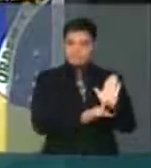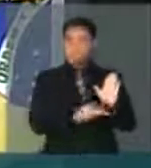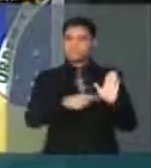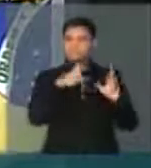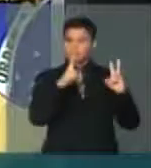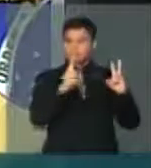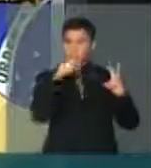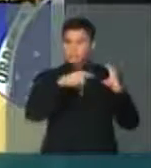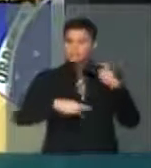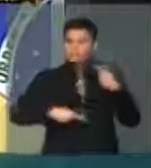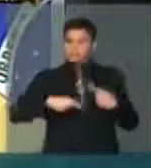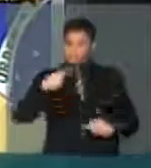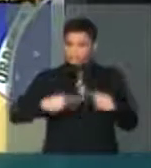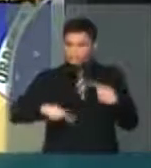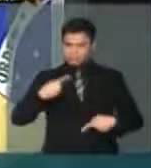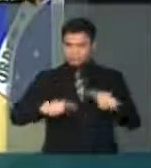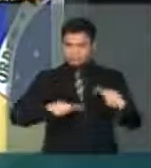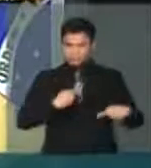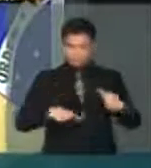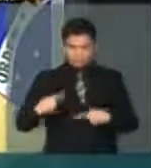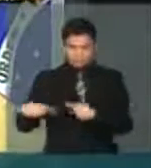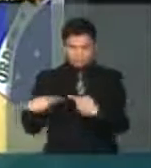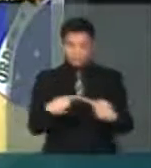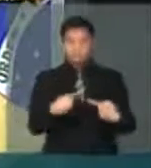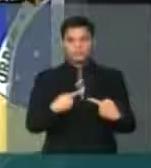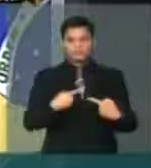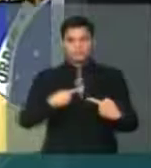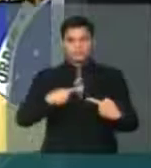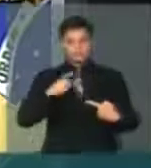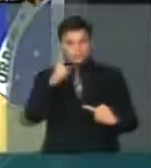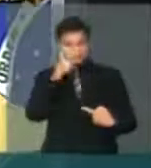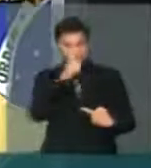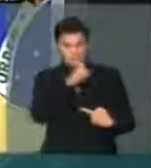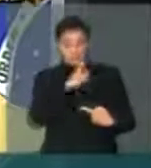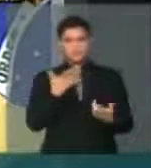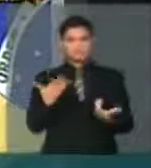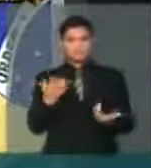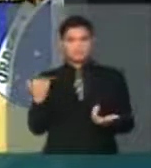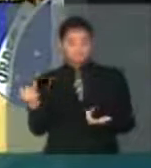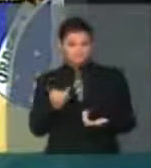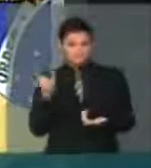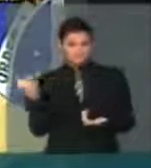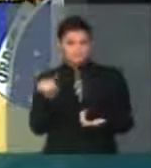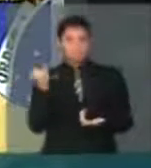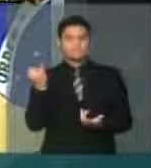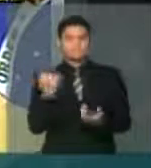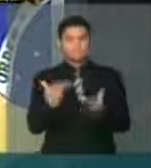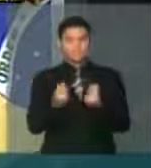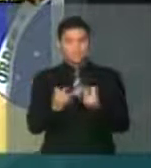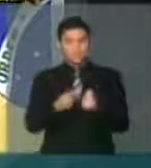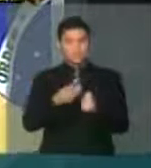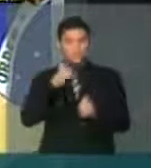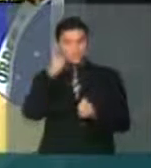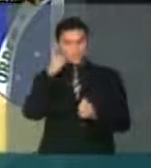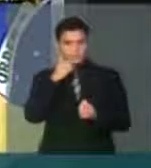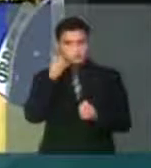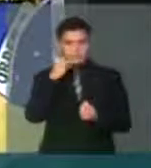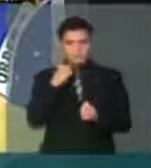discutido, um projeto bastante polêmico, onde diversos deputados